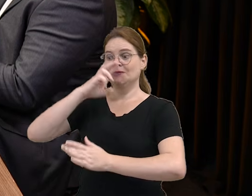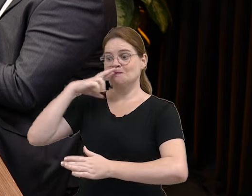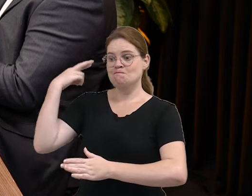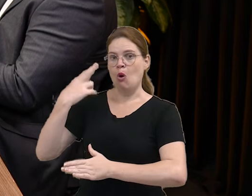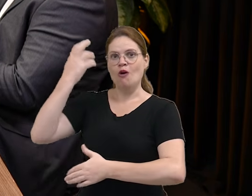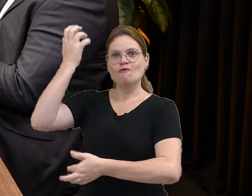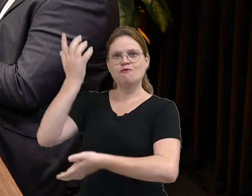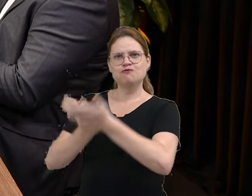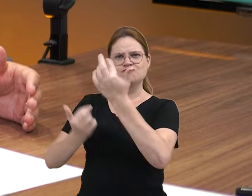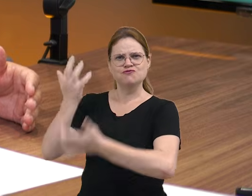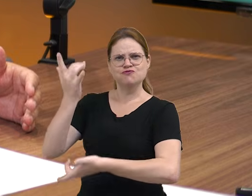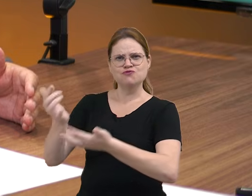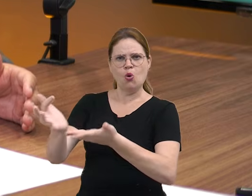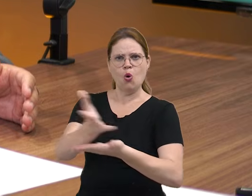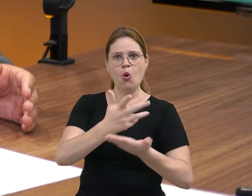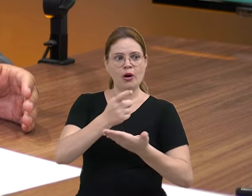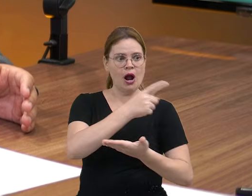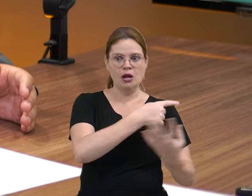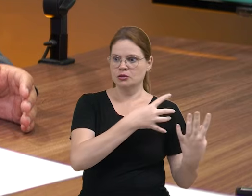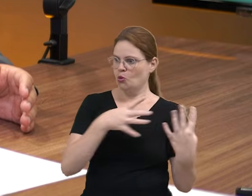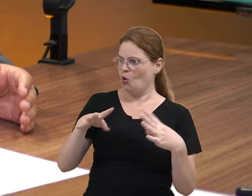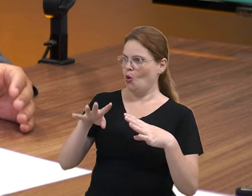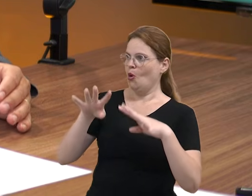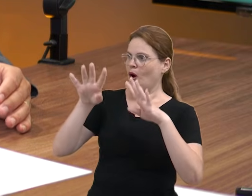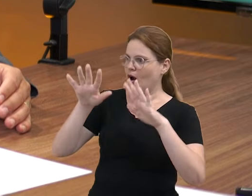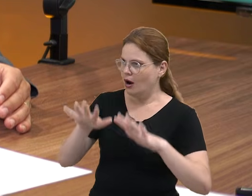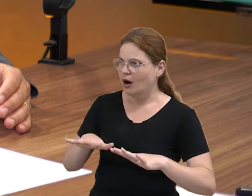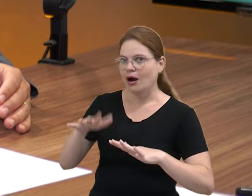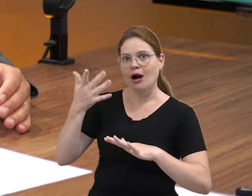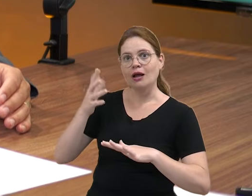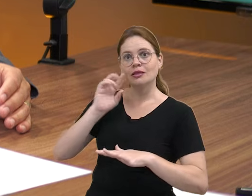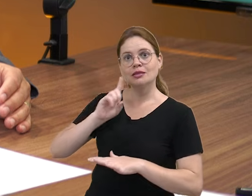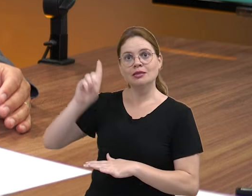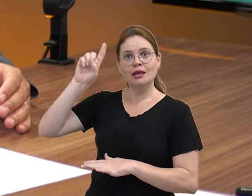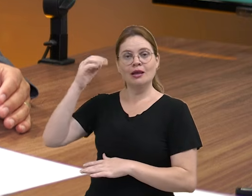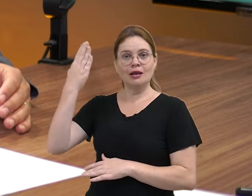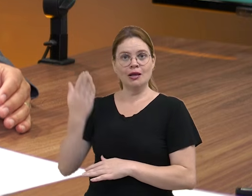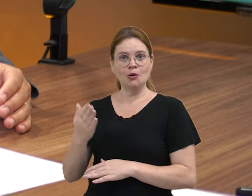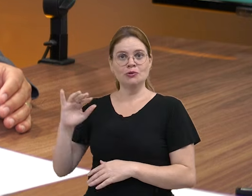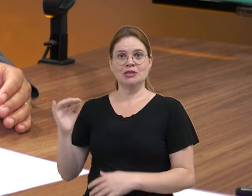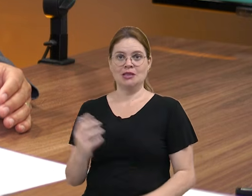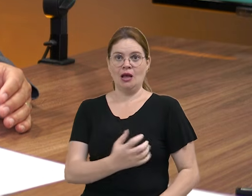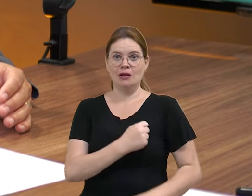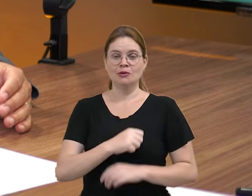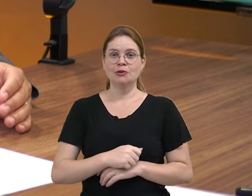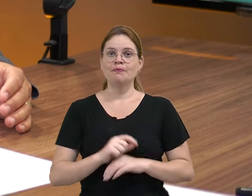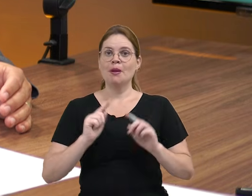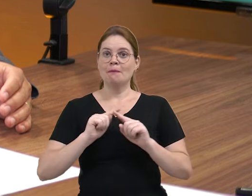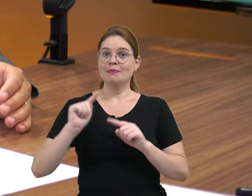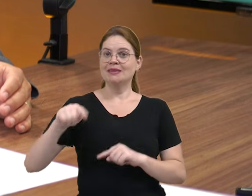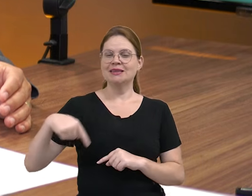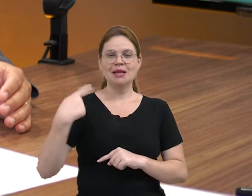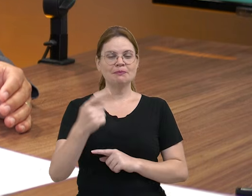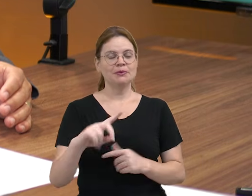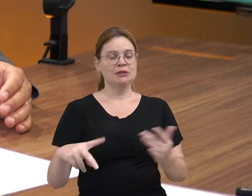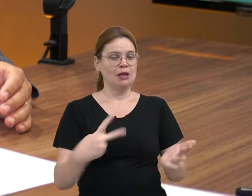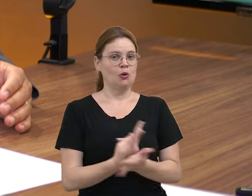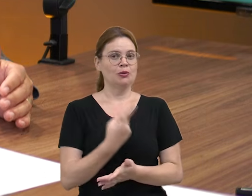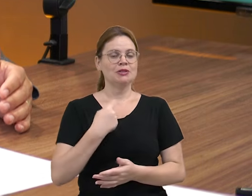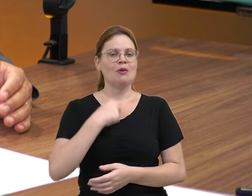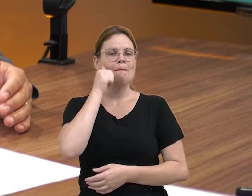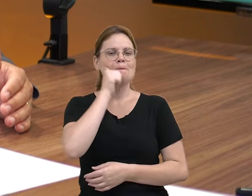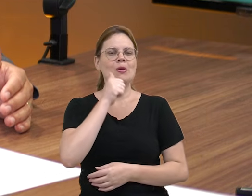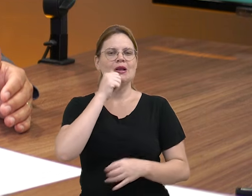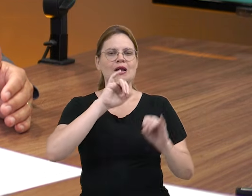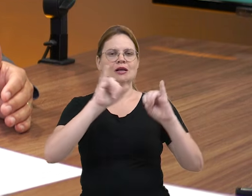de Deus, uma experiência grandiosa. Mas logo após, diante de uma ameaça, né, que Jezabel, que